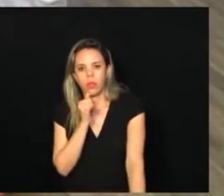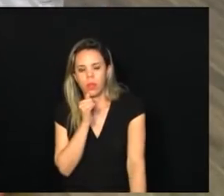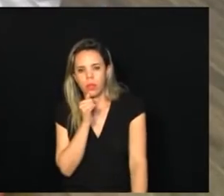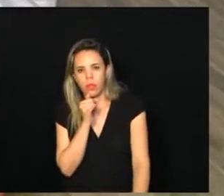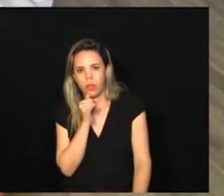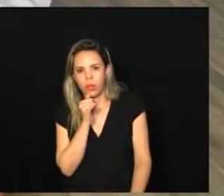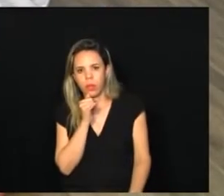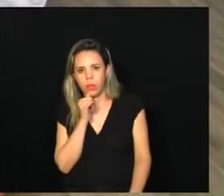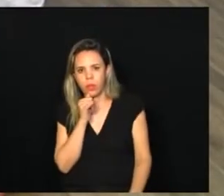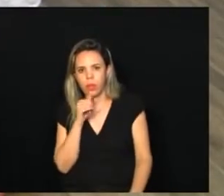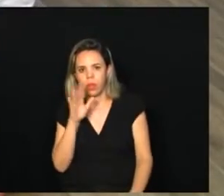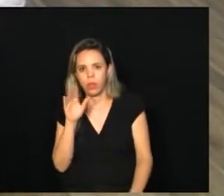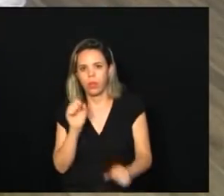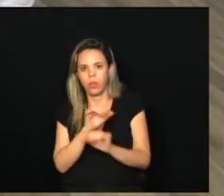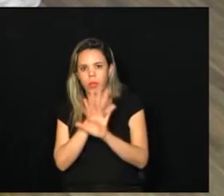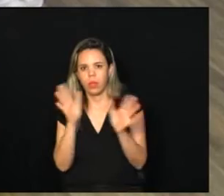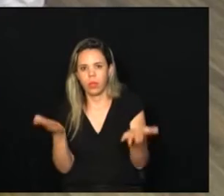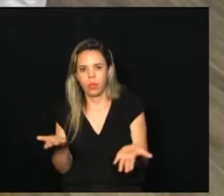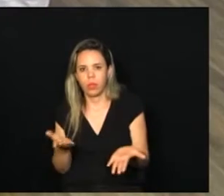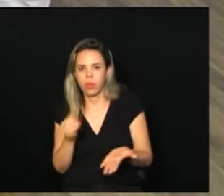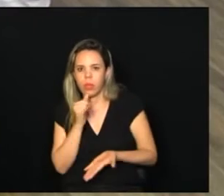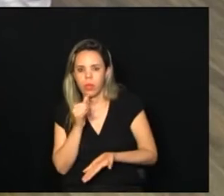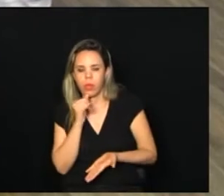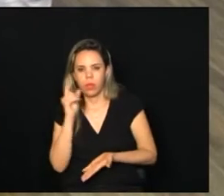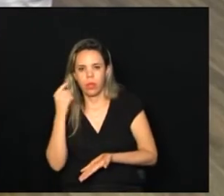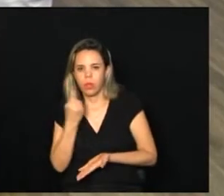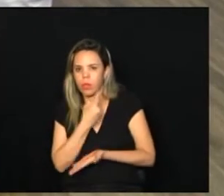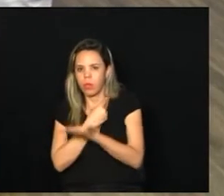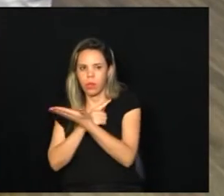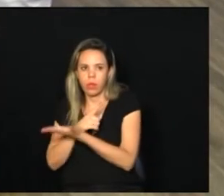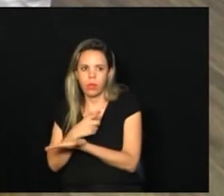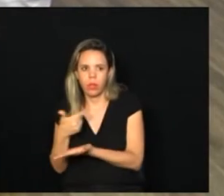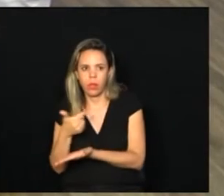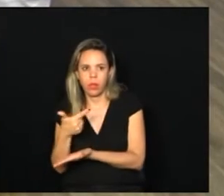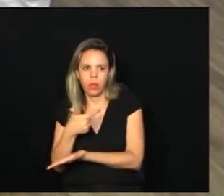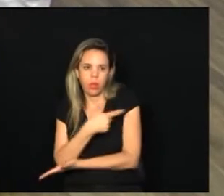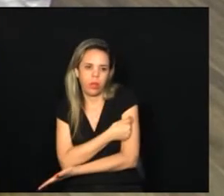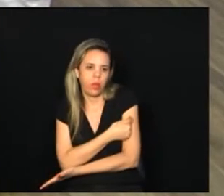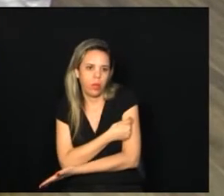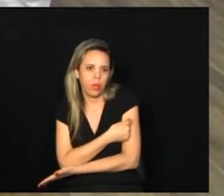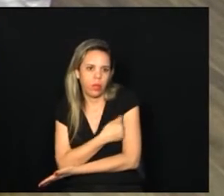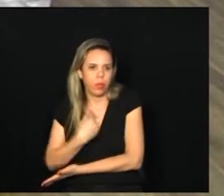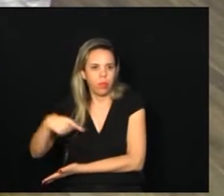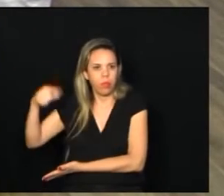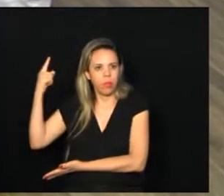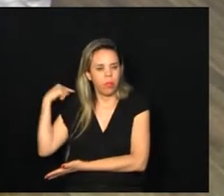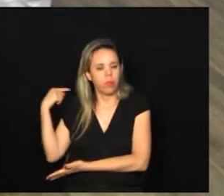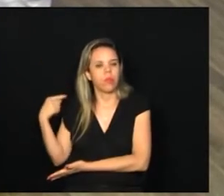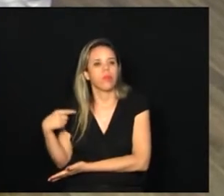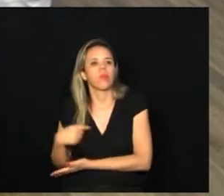ficar ainda mais claro. Vamos supor que a Mirna Abreu tenha recebido a primeira